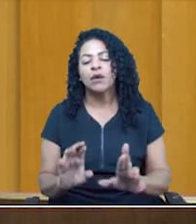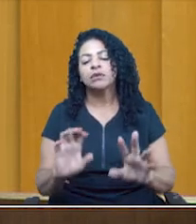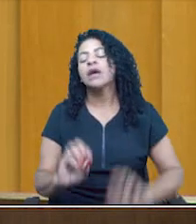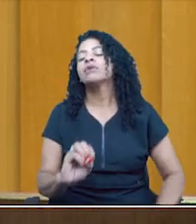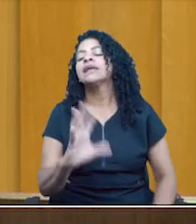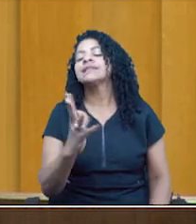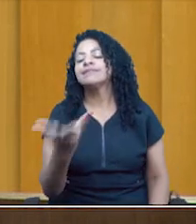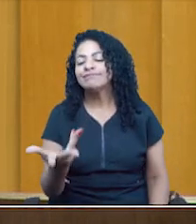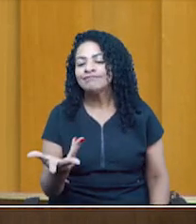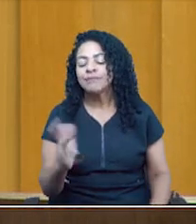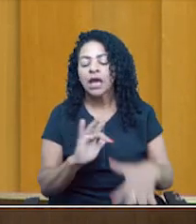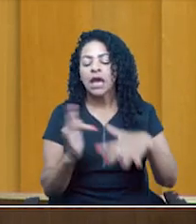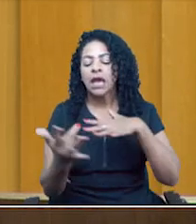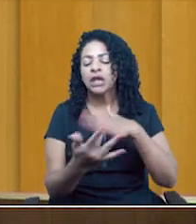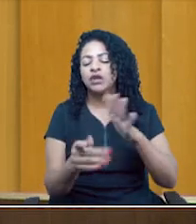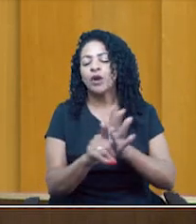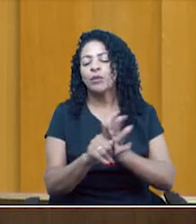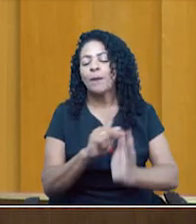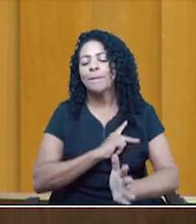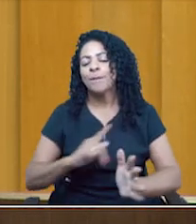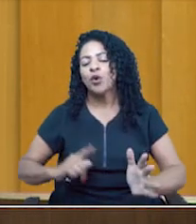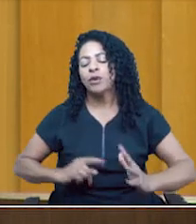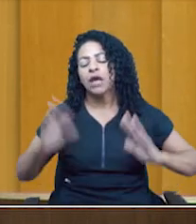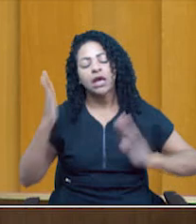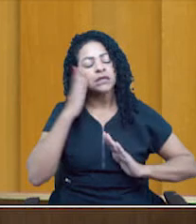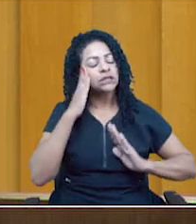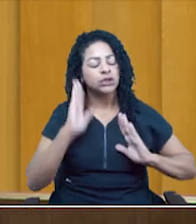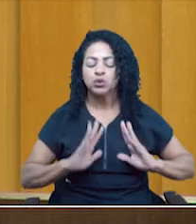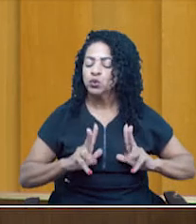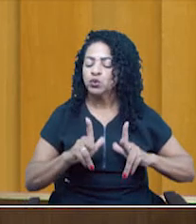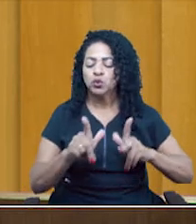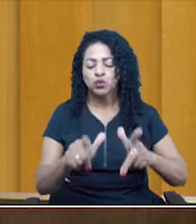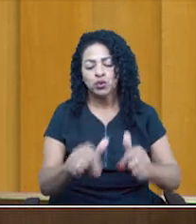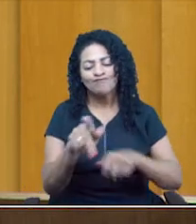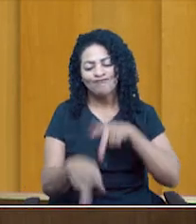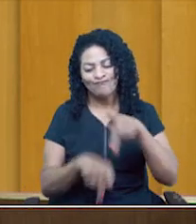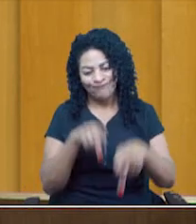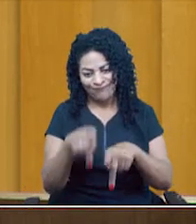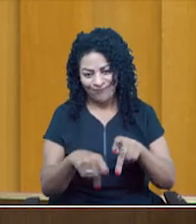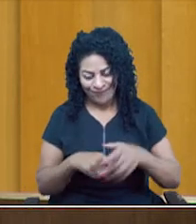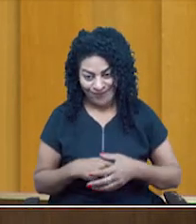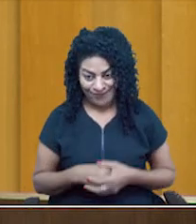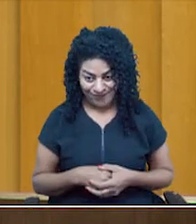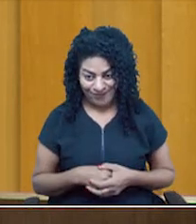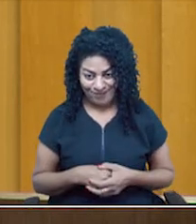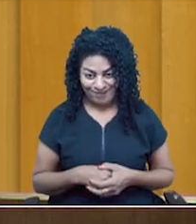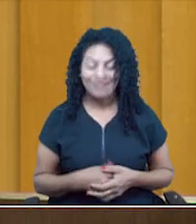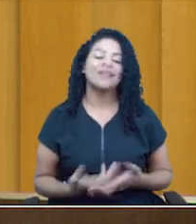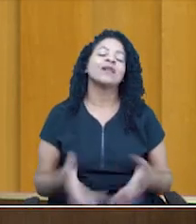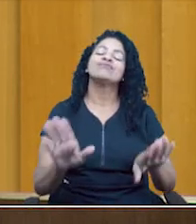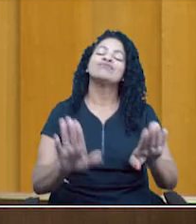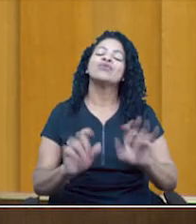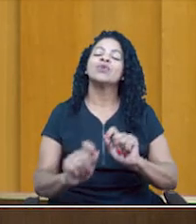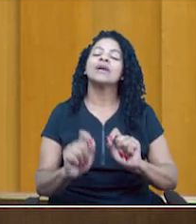que o magistrado se manifesta, é naquele momento que ele se comunica com a sociedade. Pouco importa se